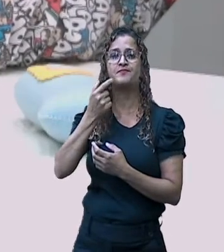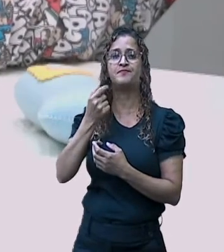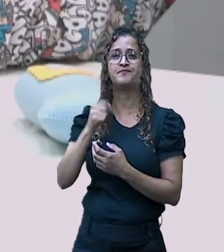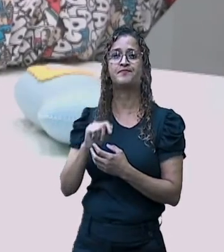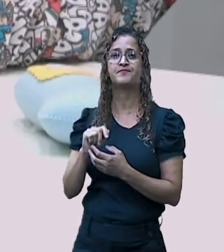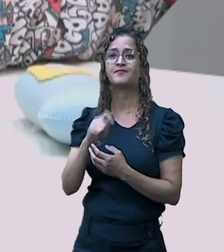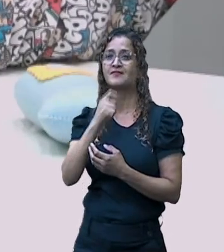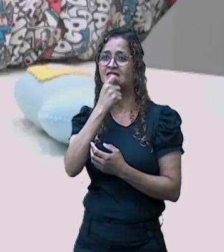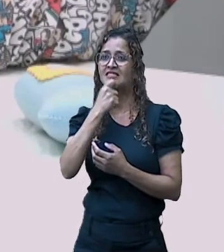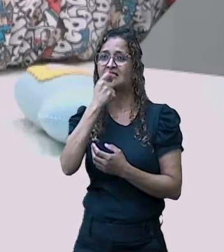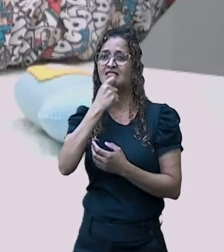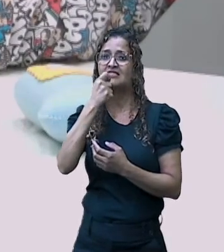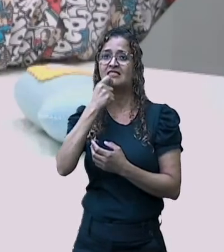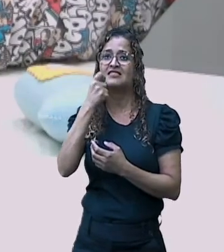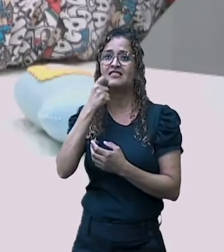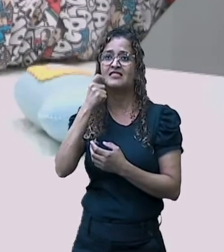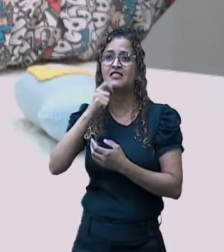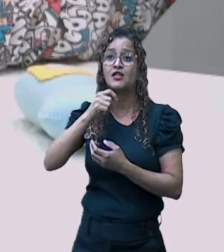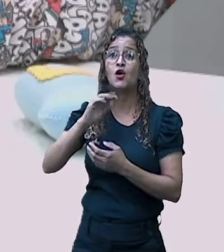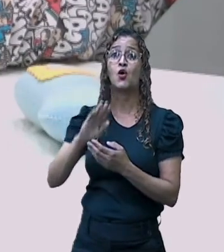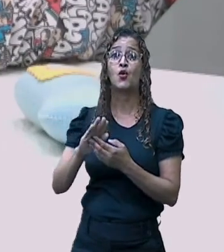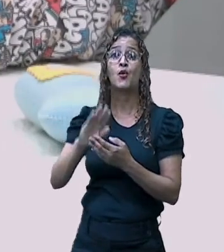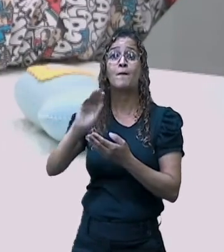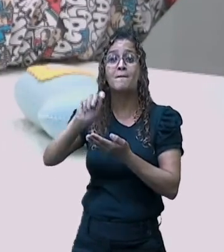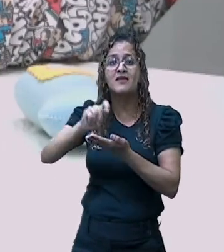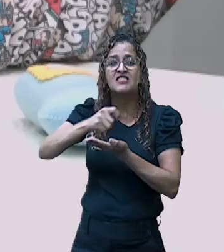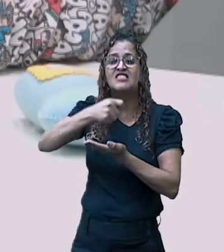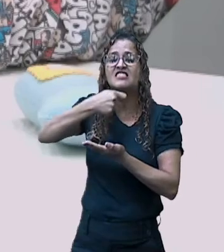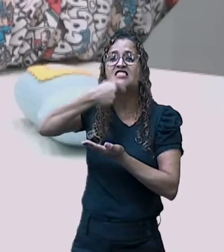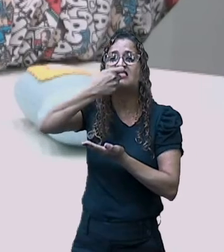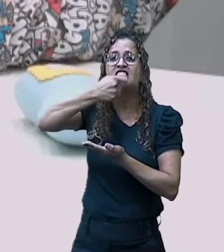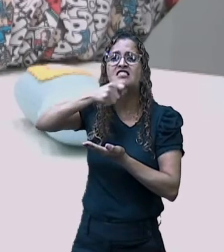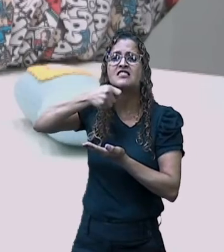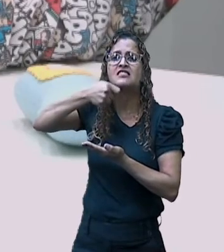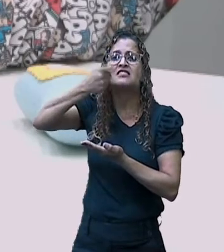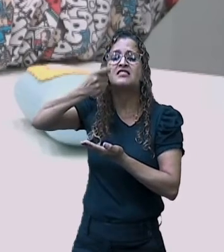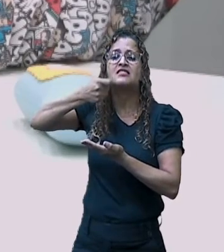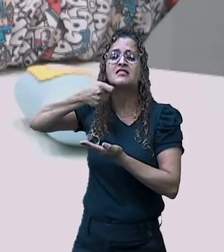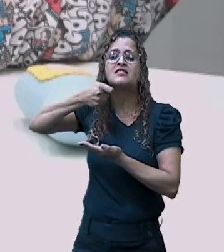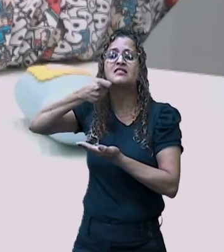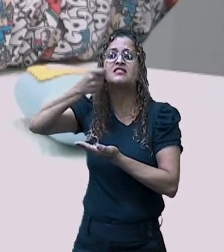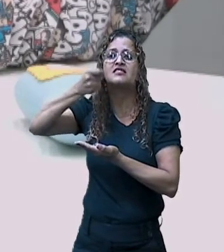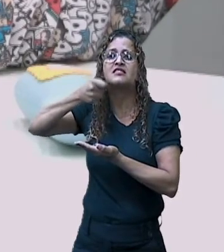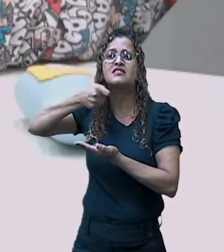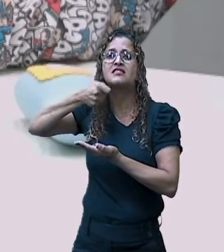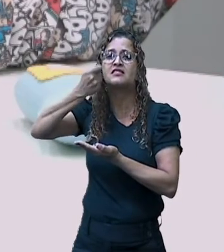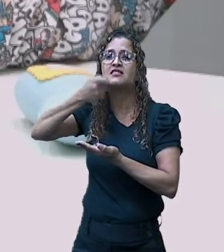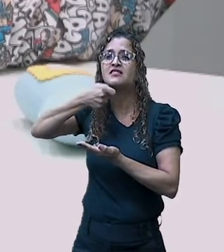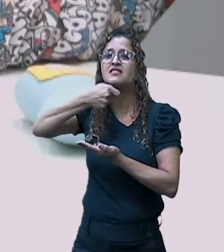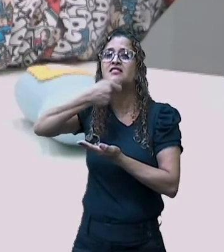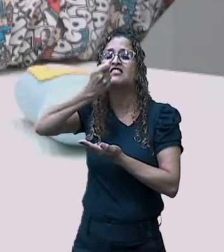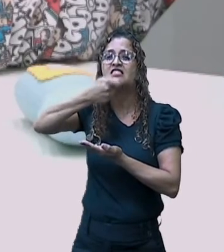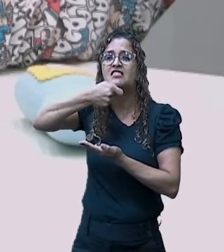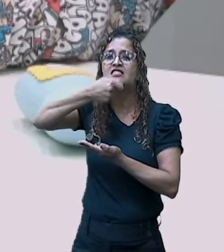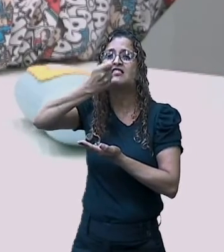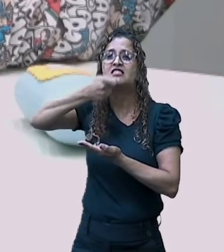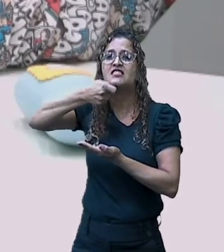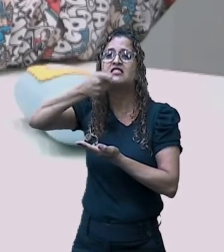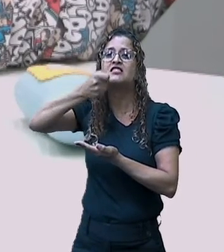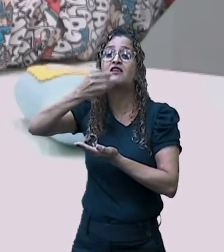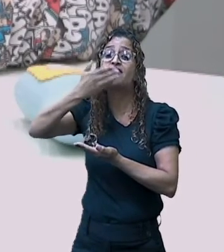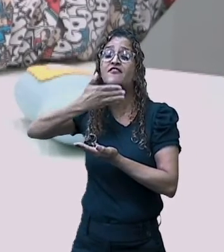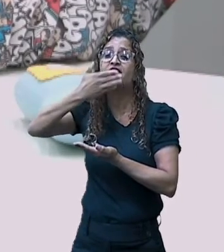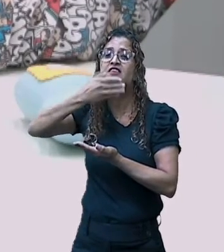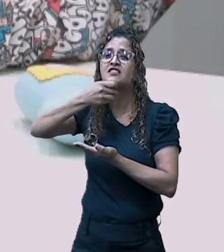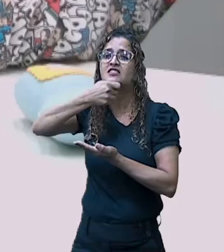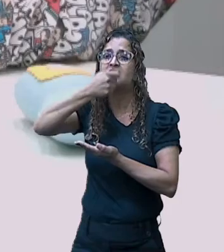vai escovar como se estivesse varrendo os dentinhos. Então, a gente varre os dentinhos aqui na parte da